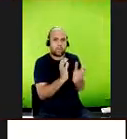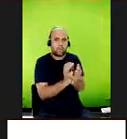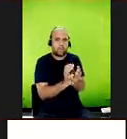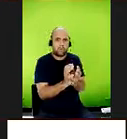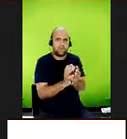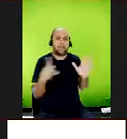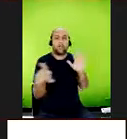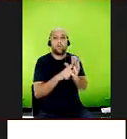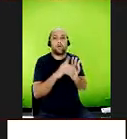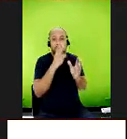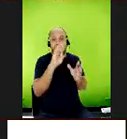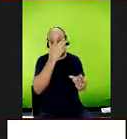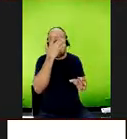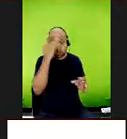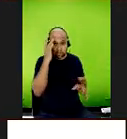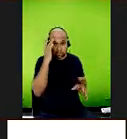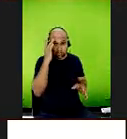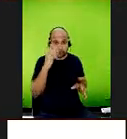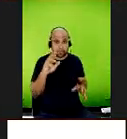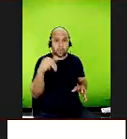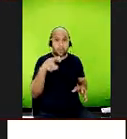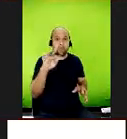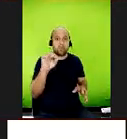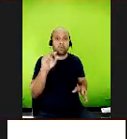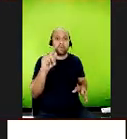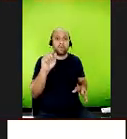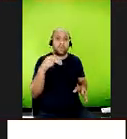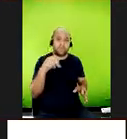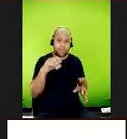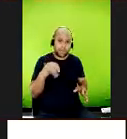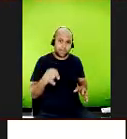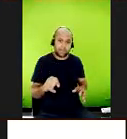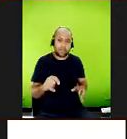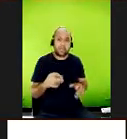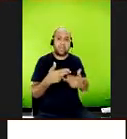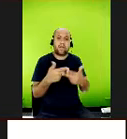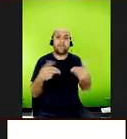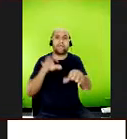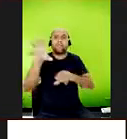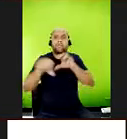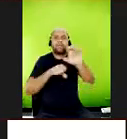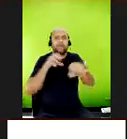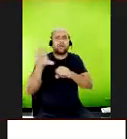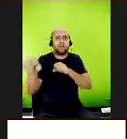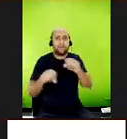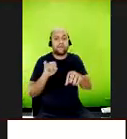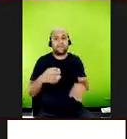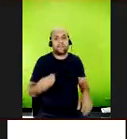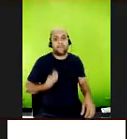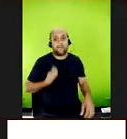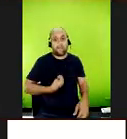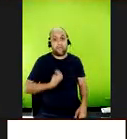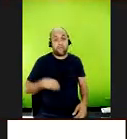espécie humana a gente vai fazer e um projeto que diz respeito aquilo que você vai aí e do enquanto você está vivo aqui